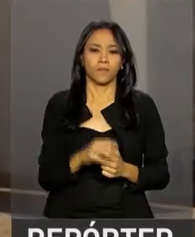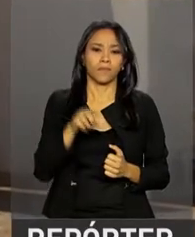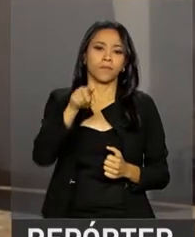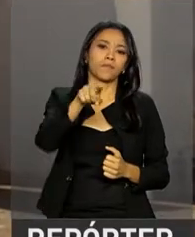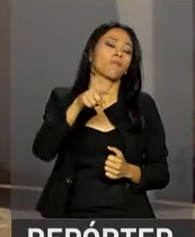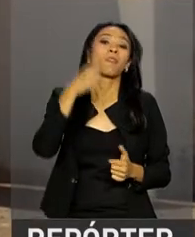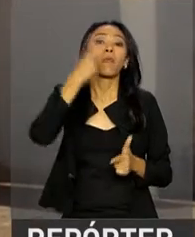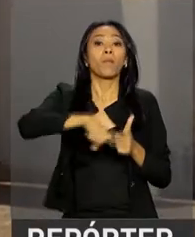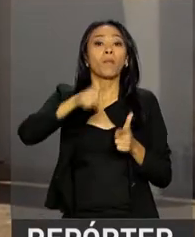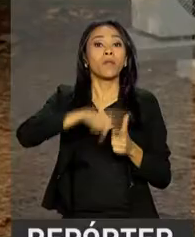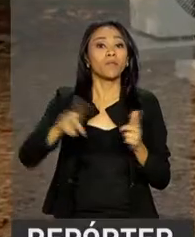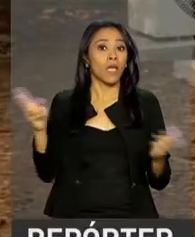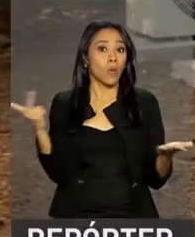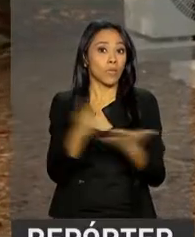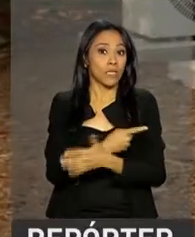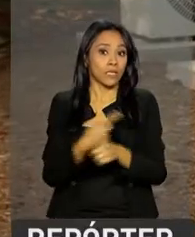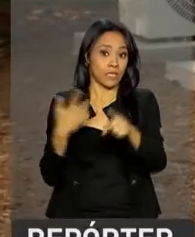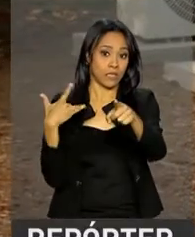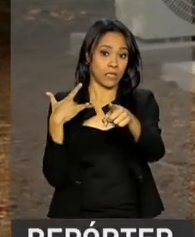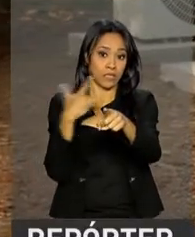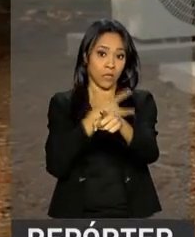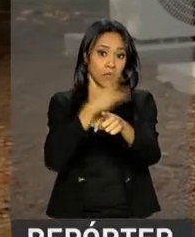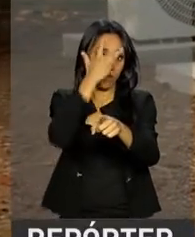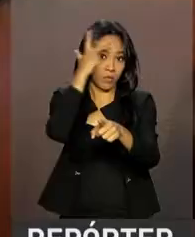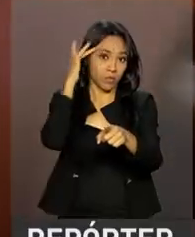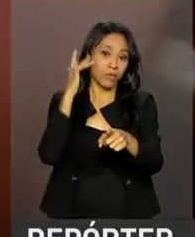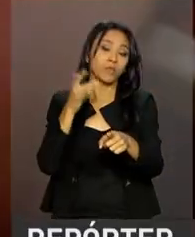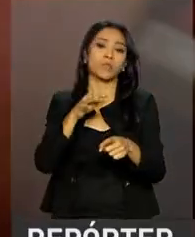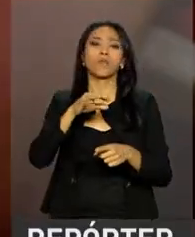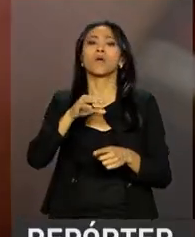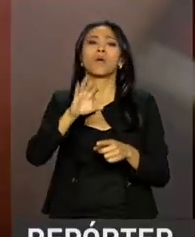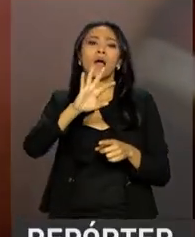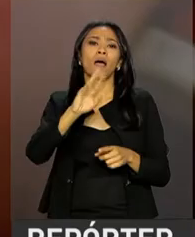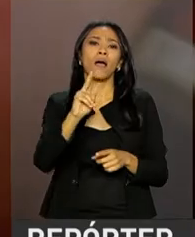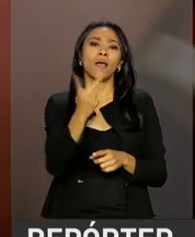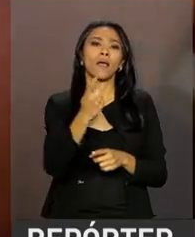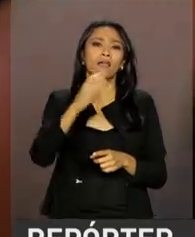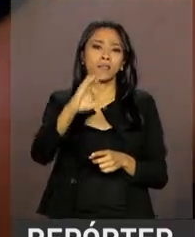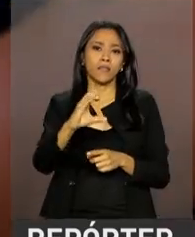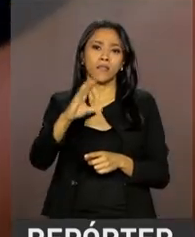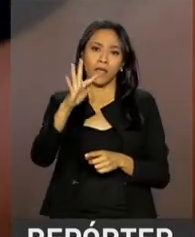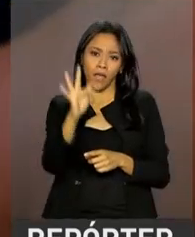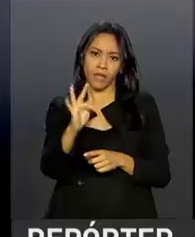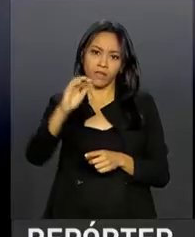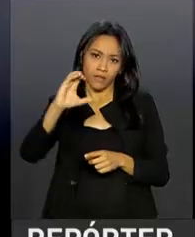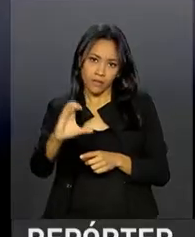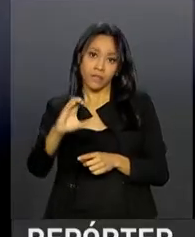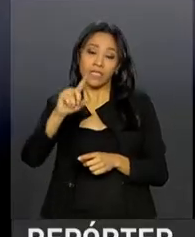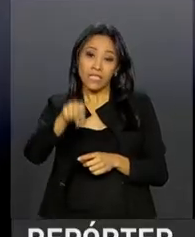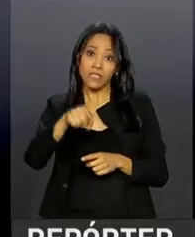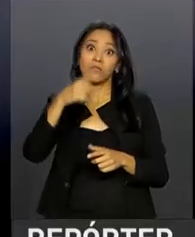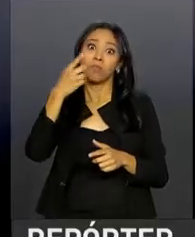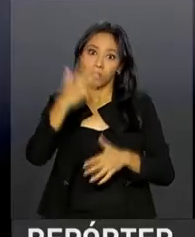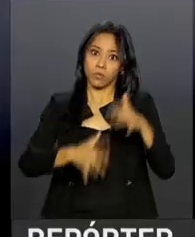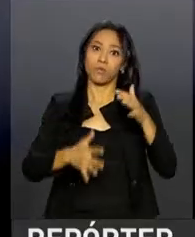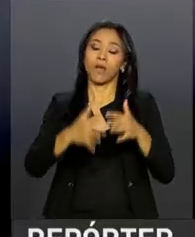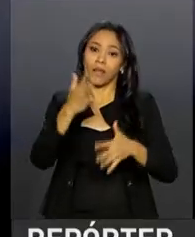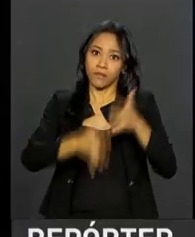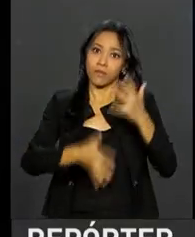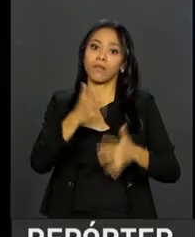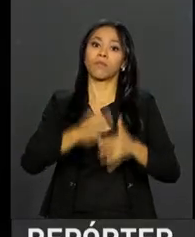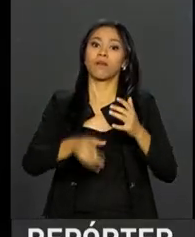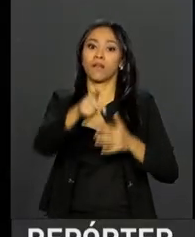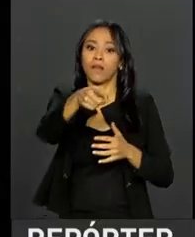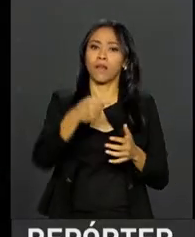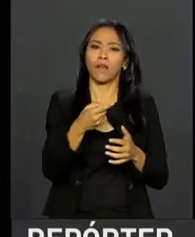Além de problemas na saúde das pessoas, a emissão dos chamados gases HCFCs ainda pode prejudicar o desenvolvimento de